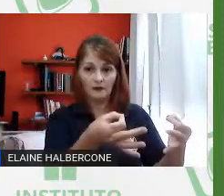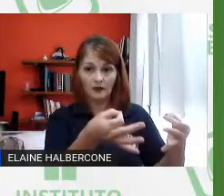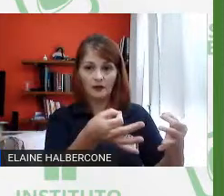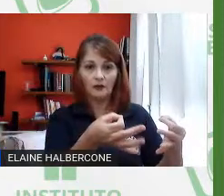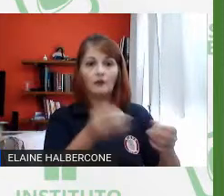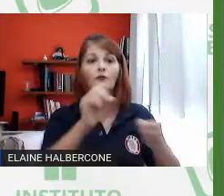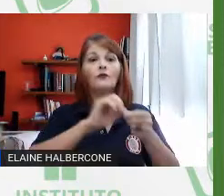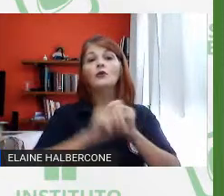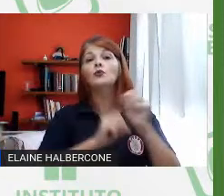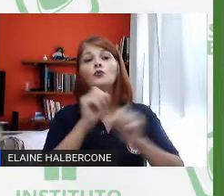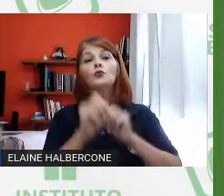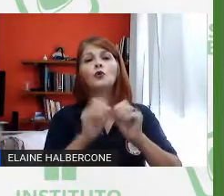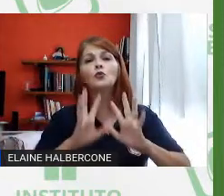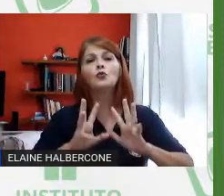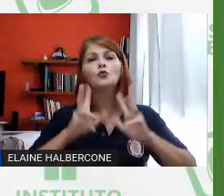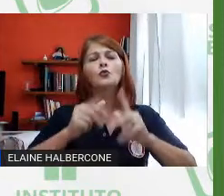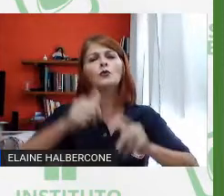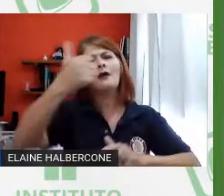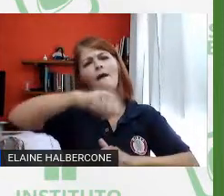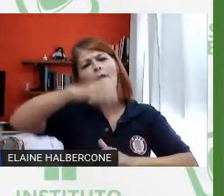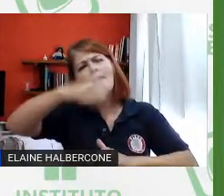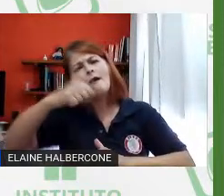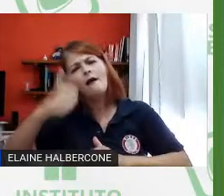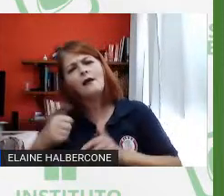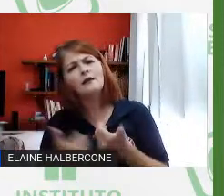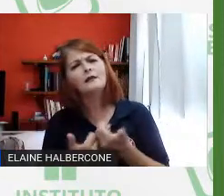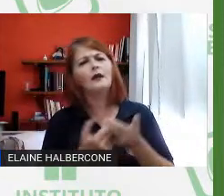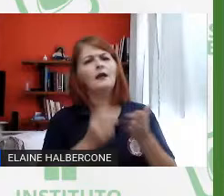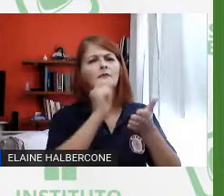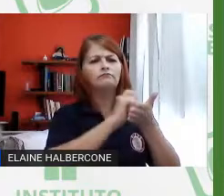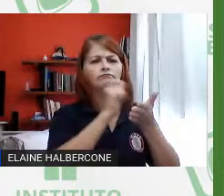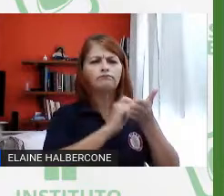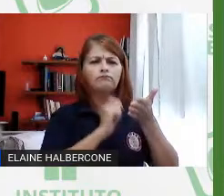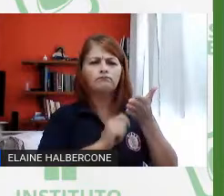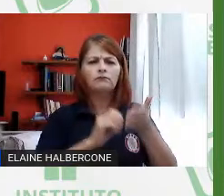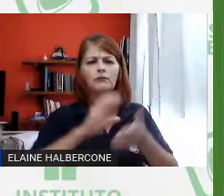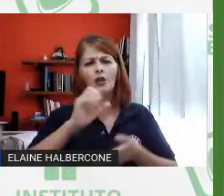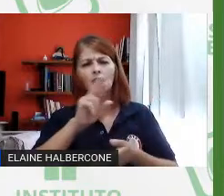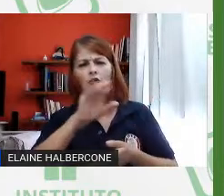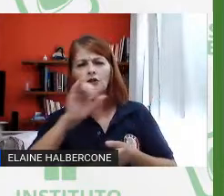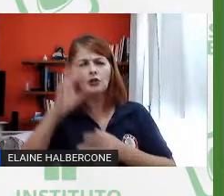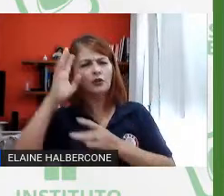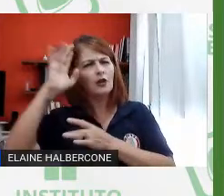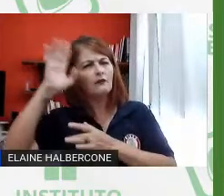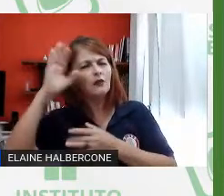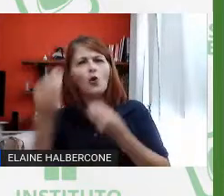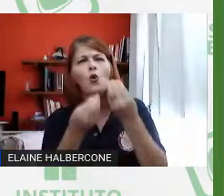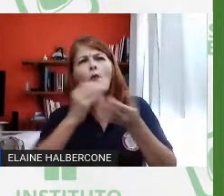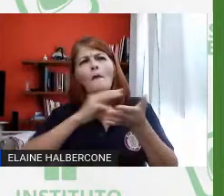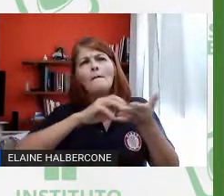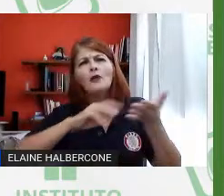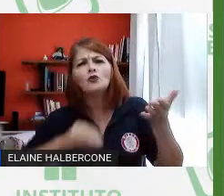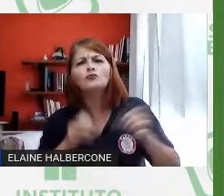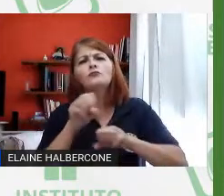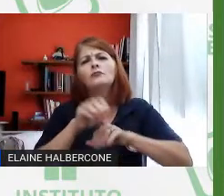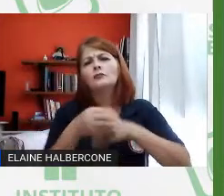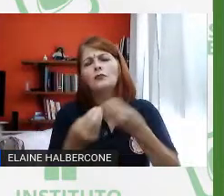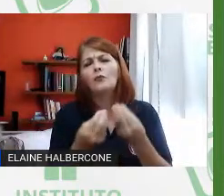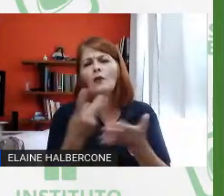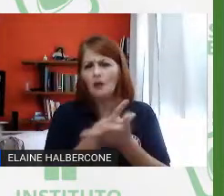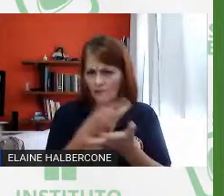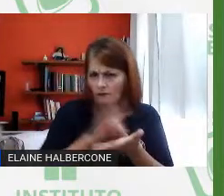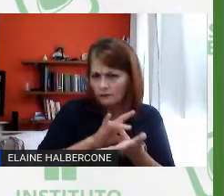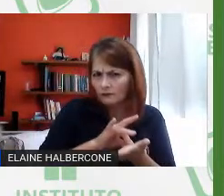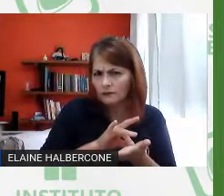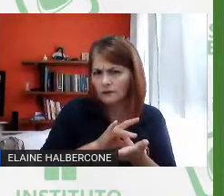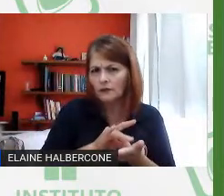feita toda uma análise crítica e reflexiva dos métodos de ensino. Então, isso, de fato, aconteceu, tá?